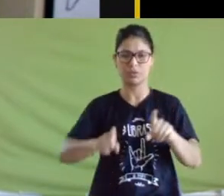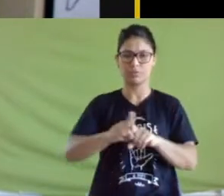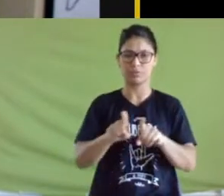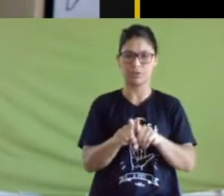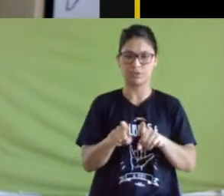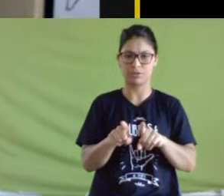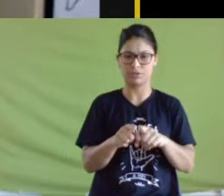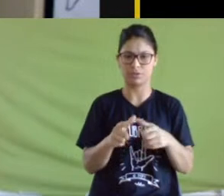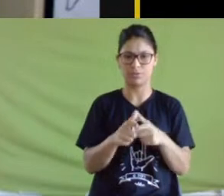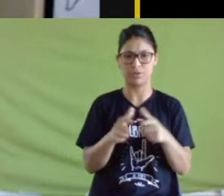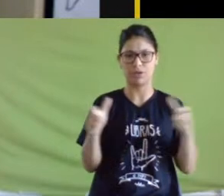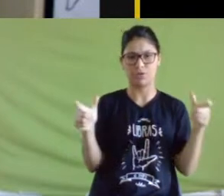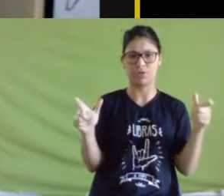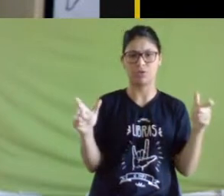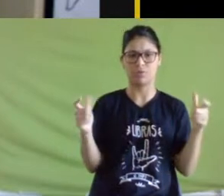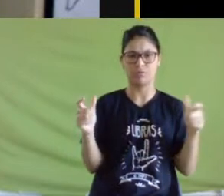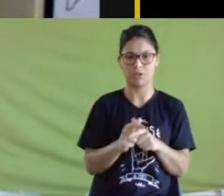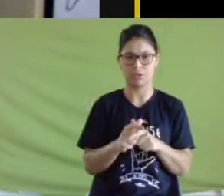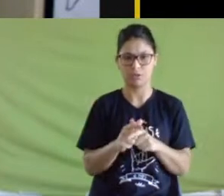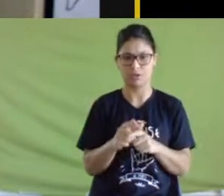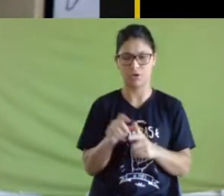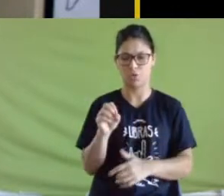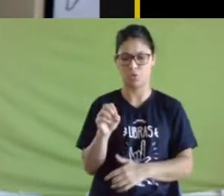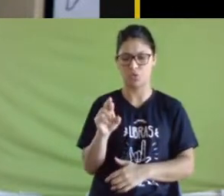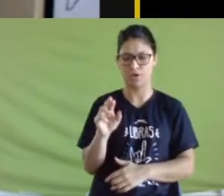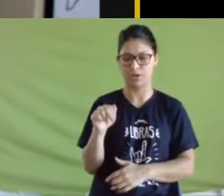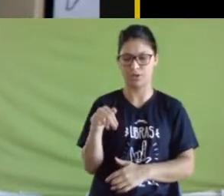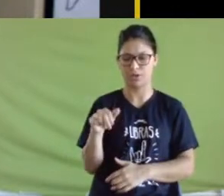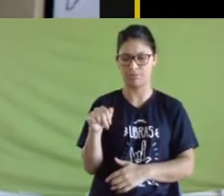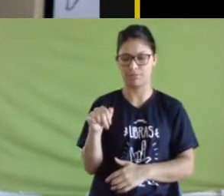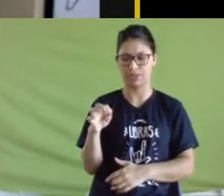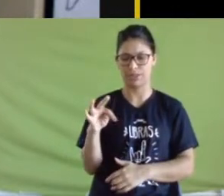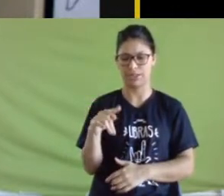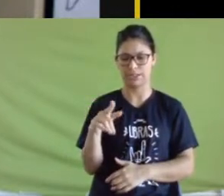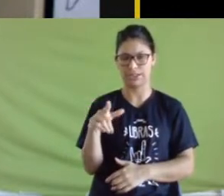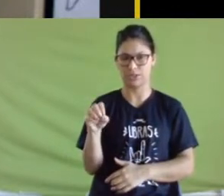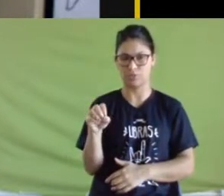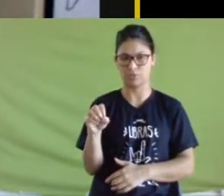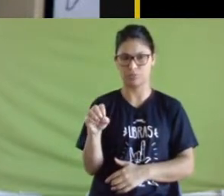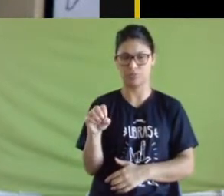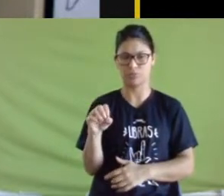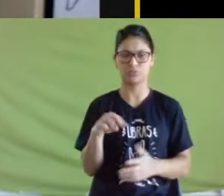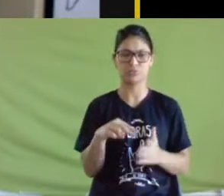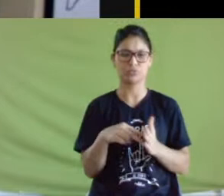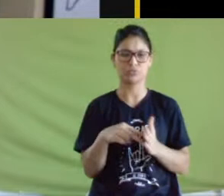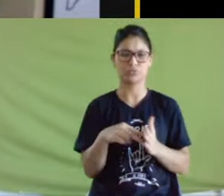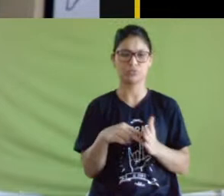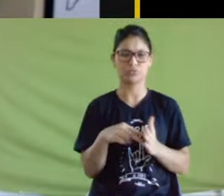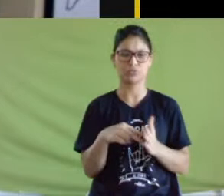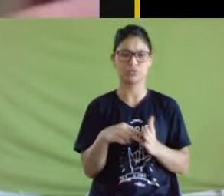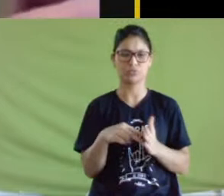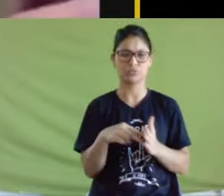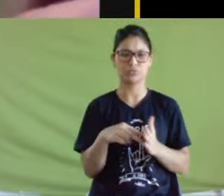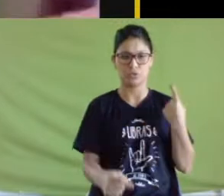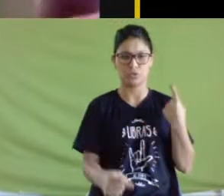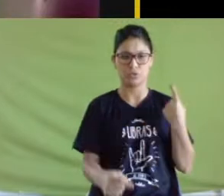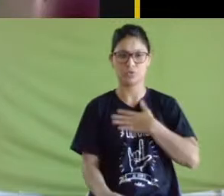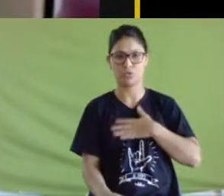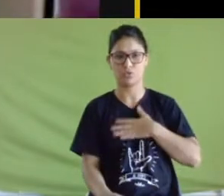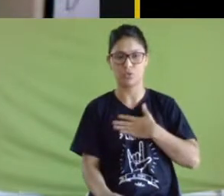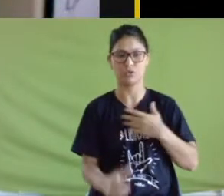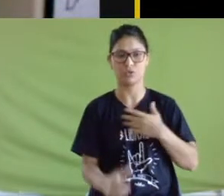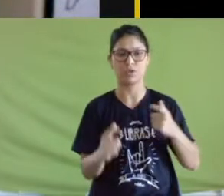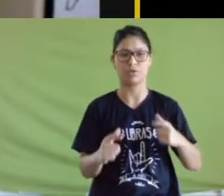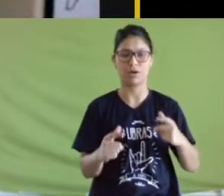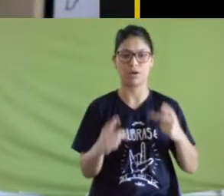maior ou menor, da ornamentação. Então, nesse sentido, quer dizer, quando a gente gosta de um lugar comum